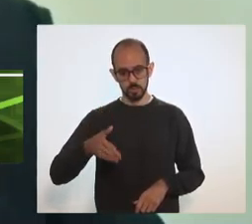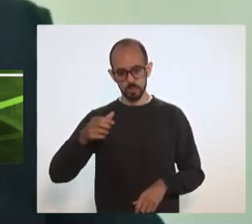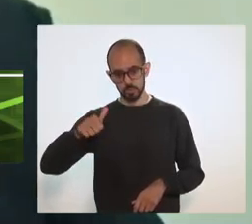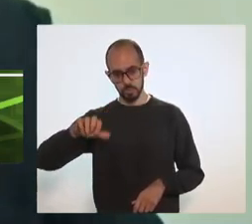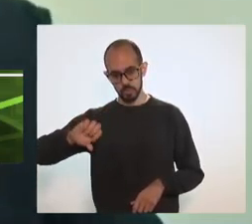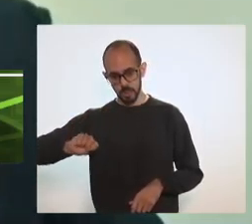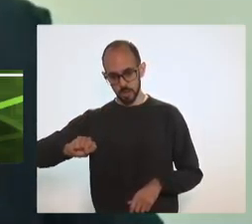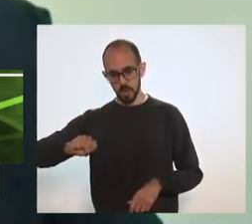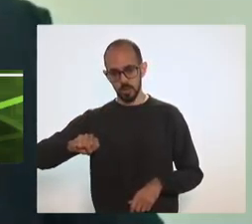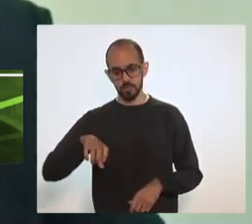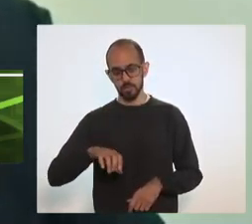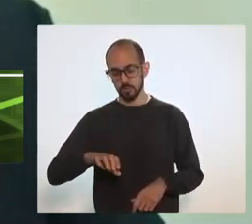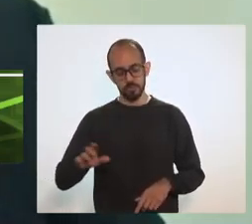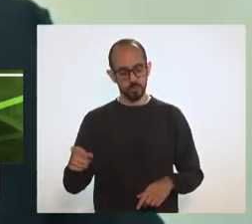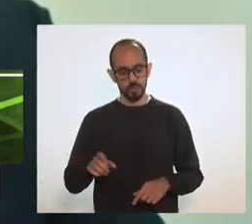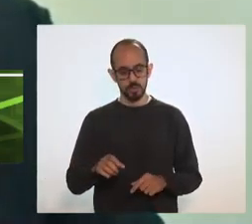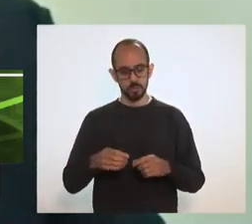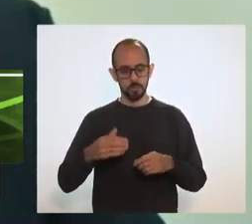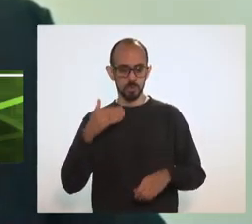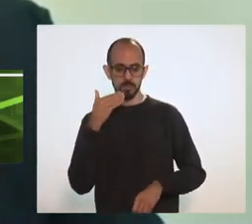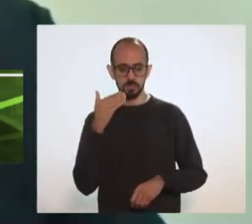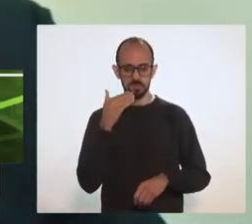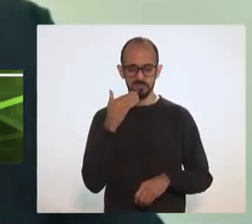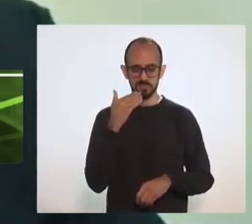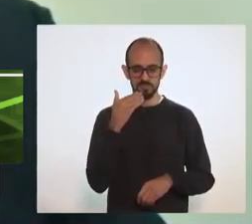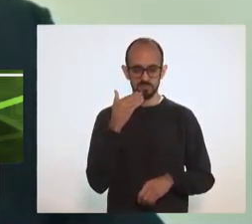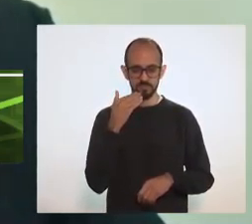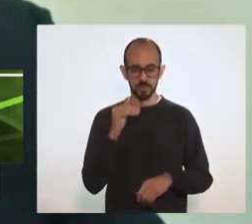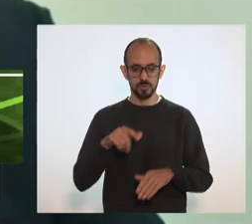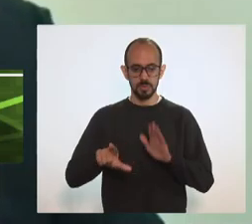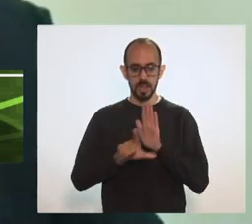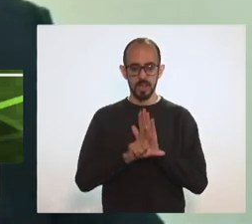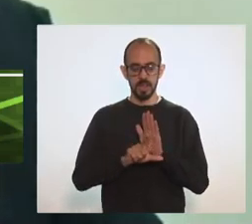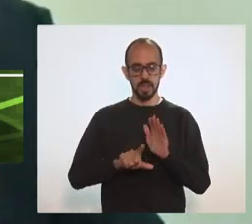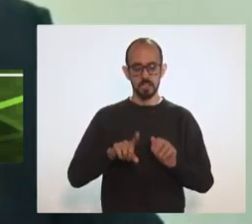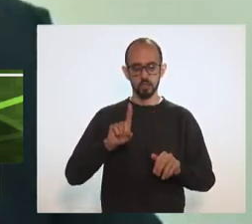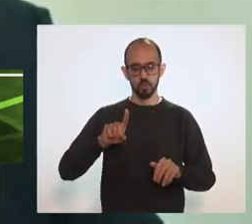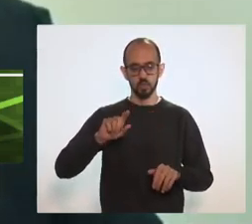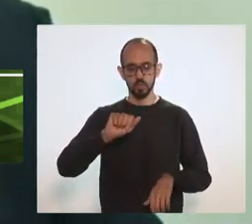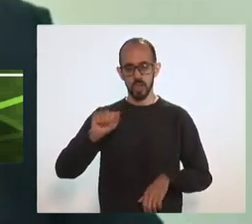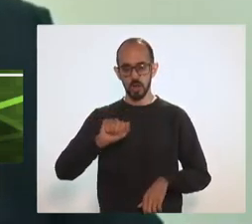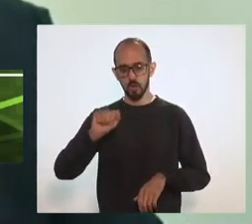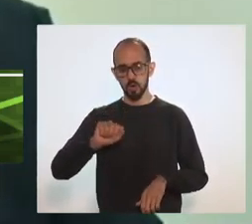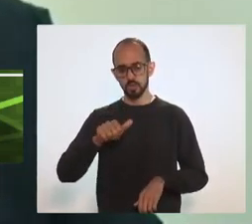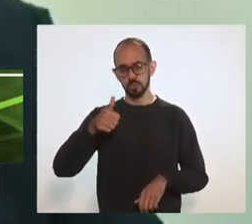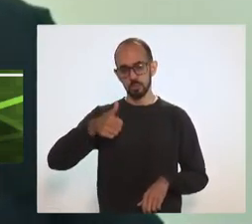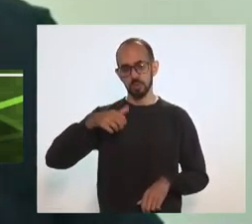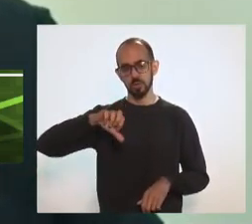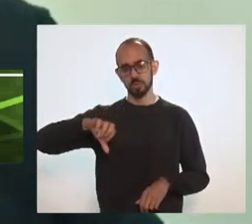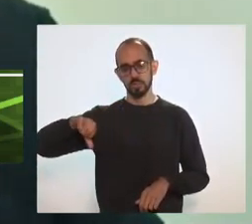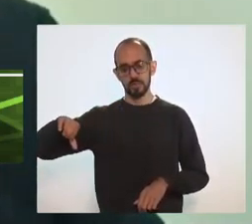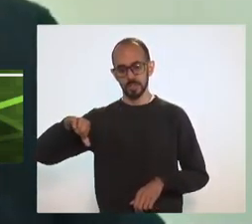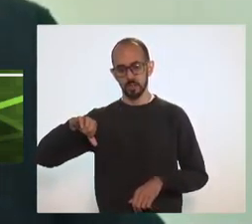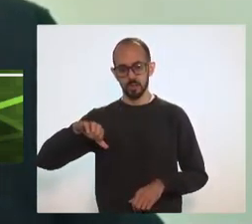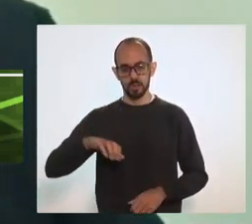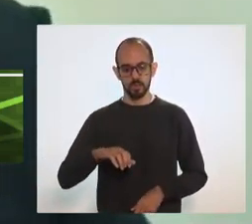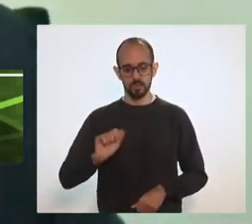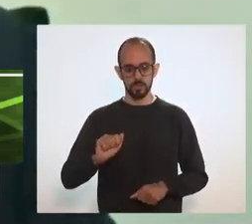2018. Em discussão, em votação, aprovado. 51. Projeto de